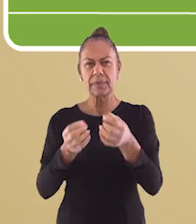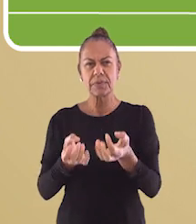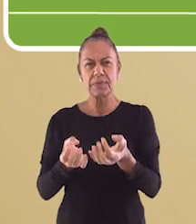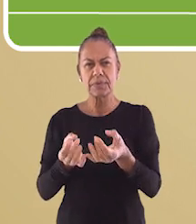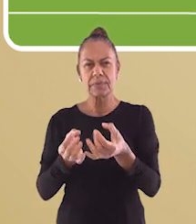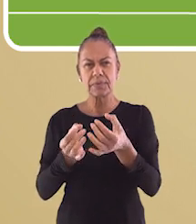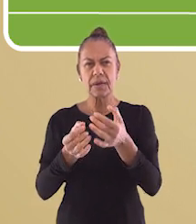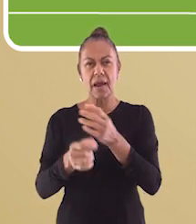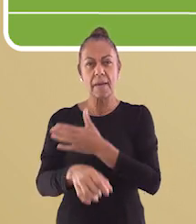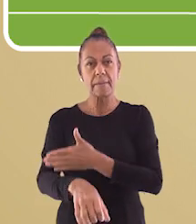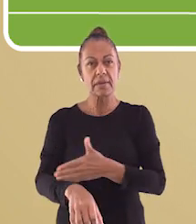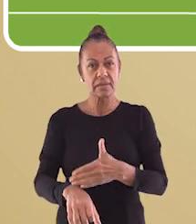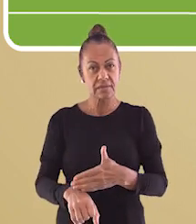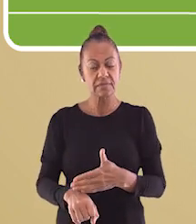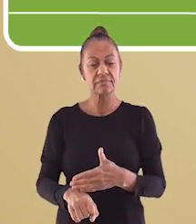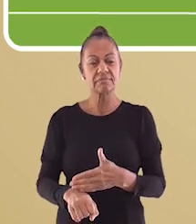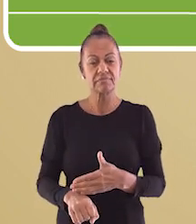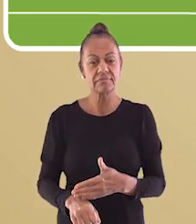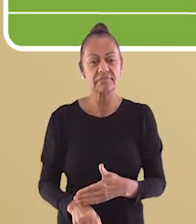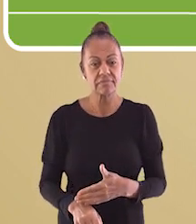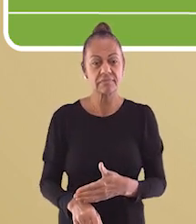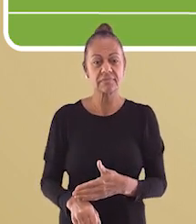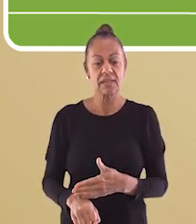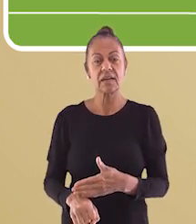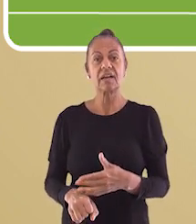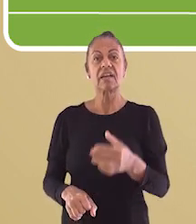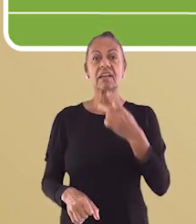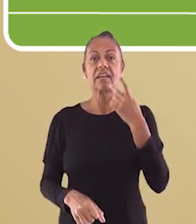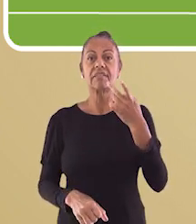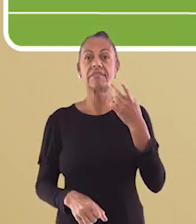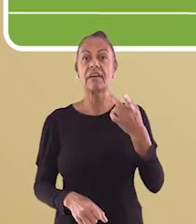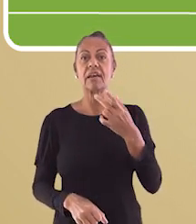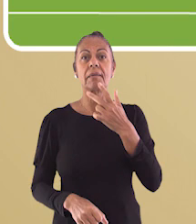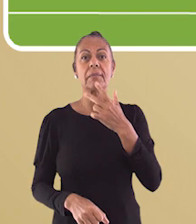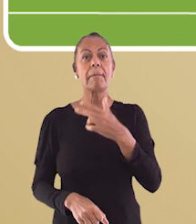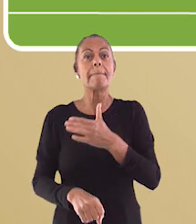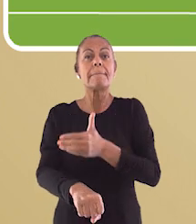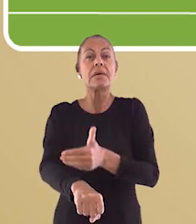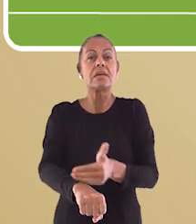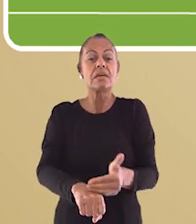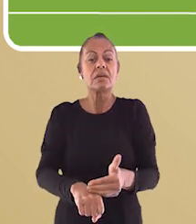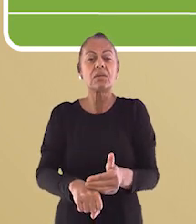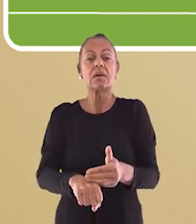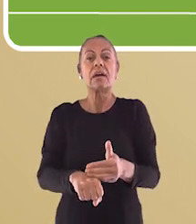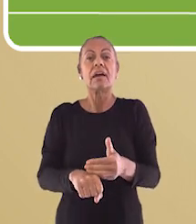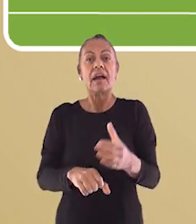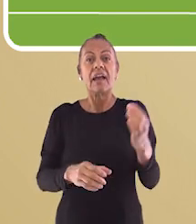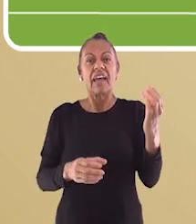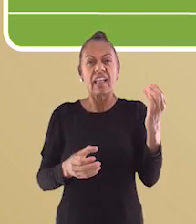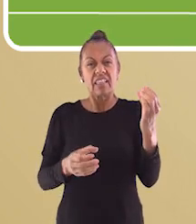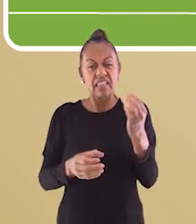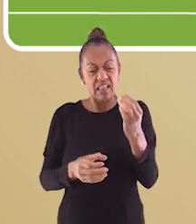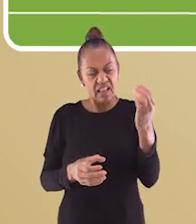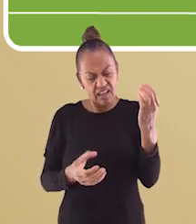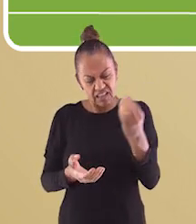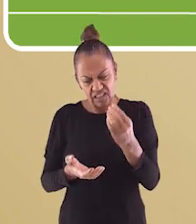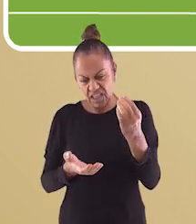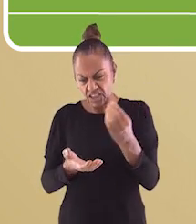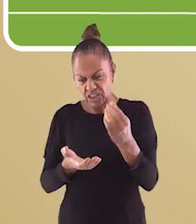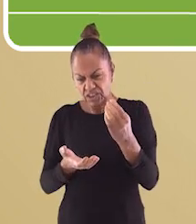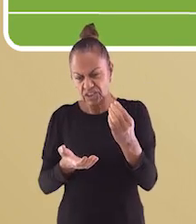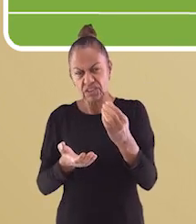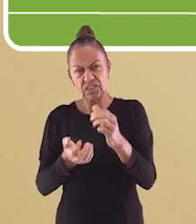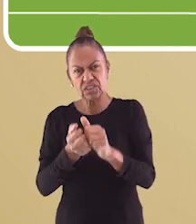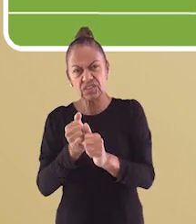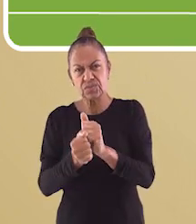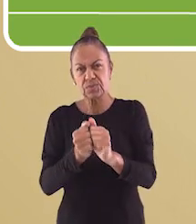cisne. Só que essa é a única semelhança que ela tem com o cisne. Como o nome diz, são causados pela presença de detergente na água, que chega até lá pelo